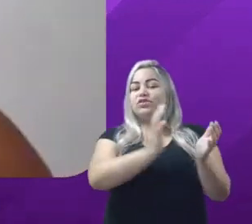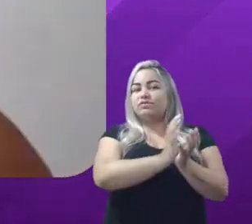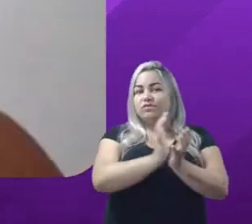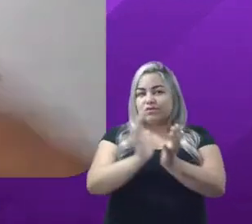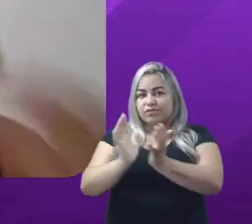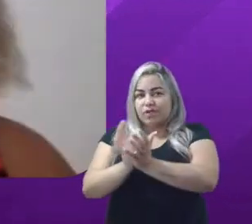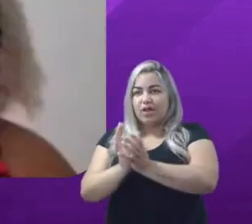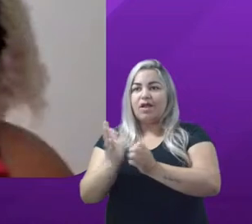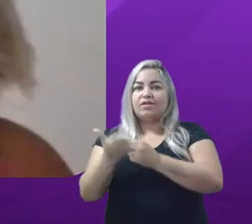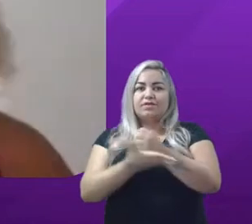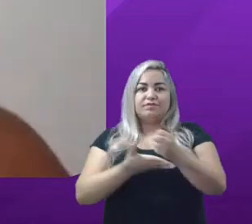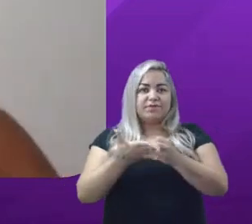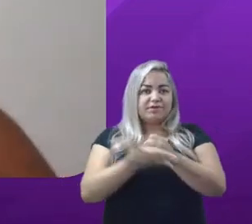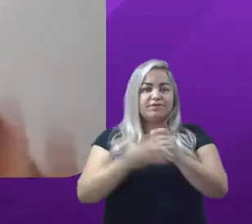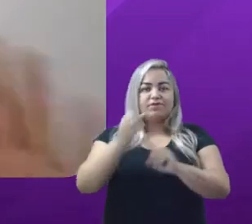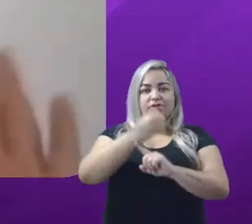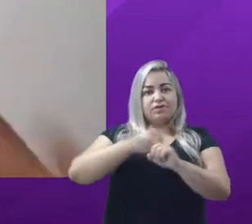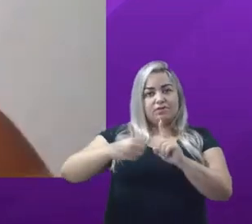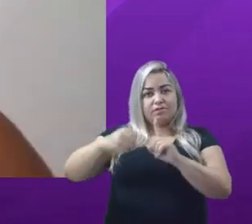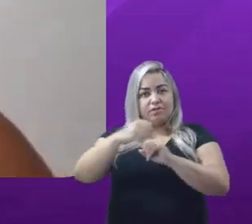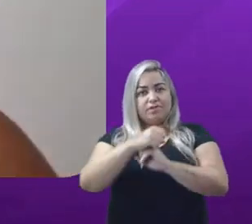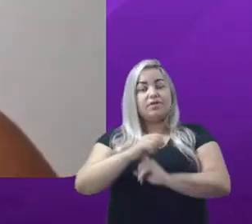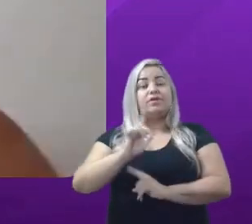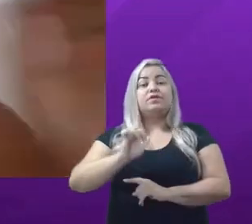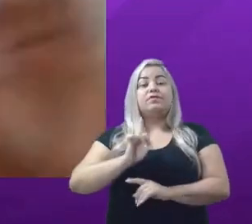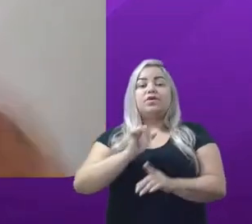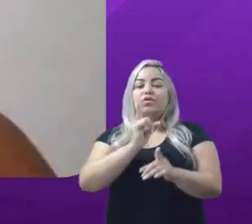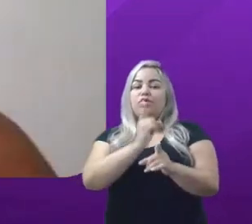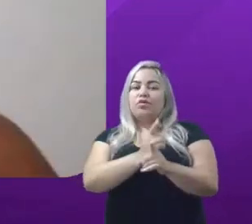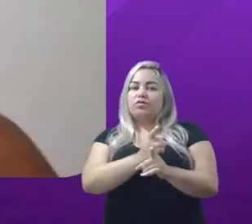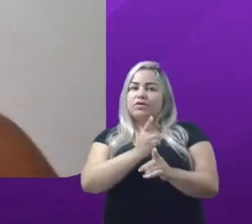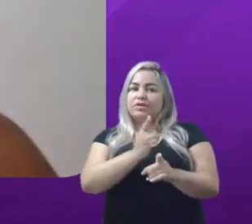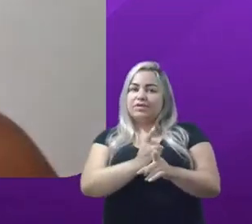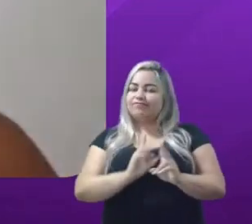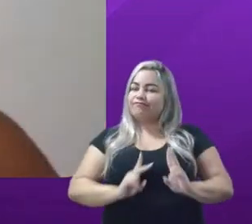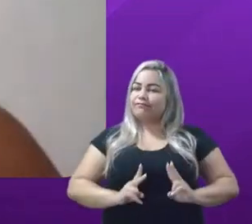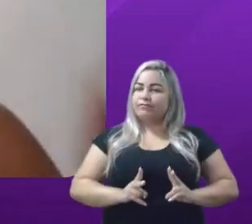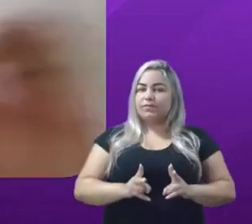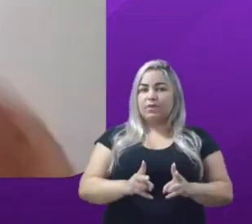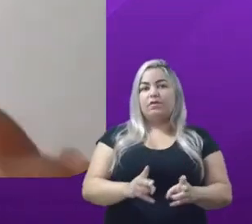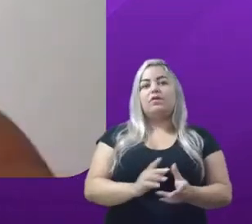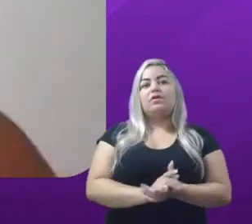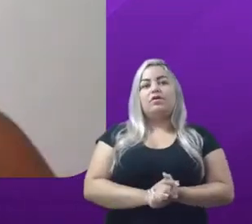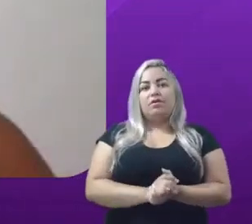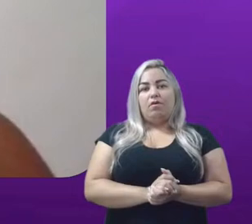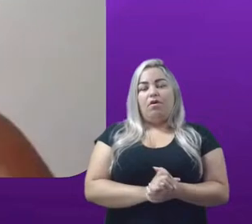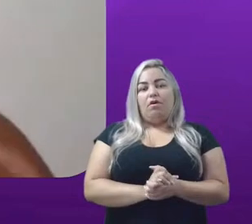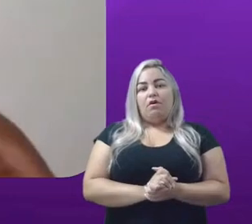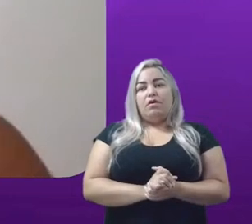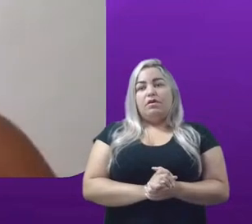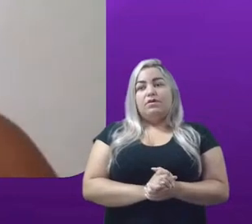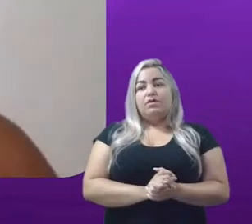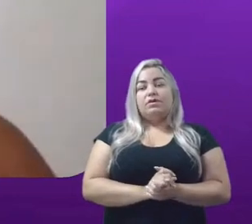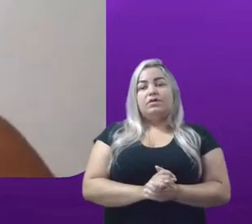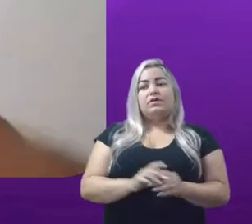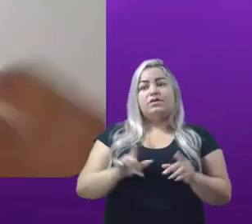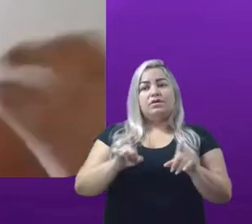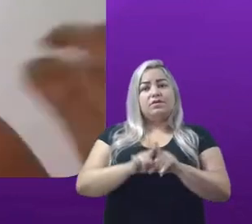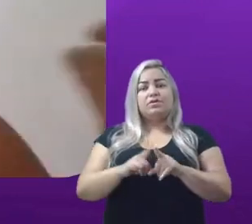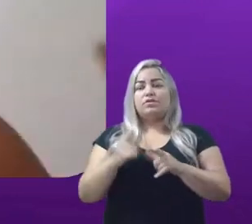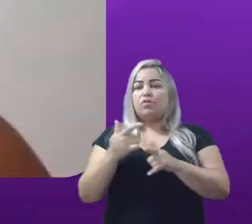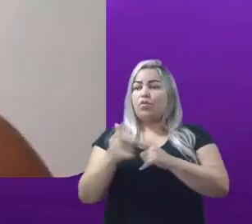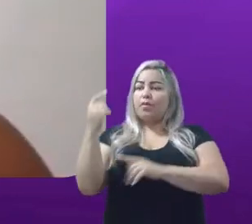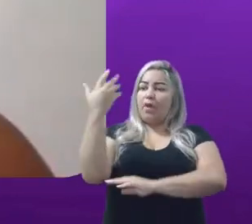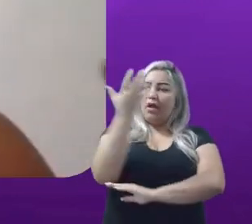básicas ou três marcadores sociais básicos que a gente encontra sempre nesses casos de danos